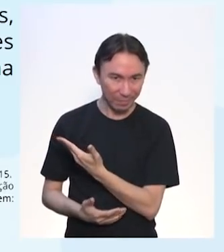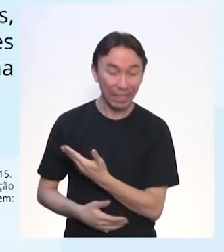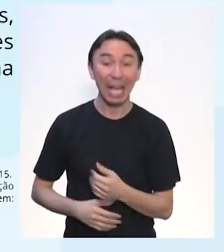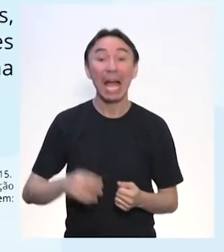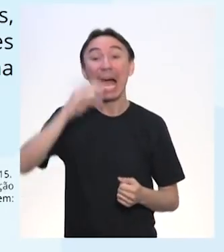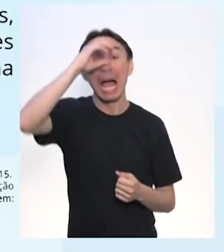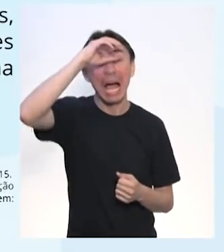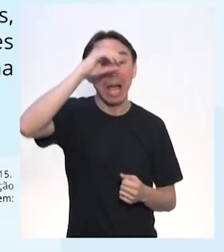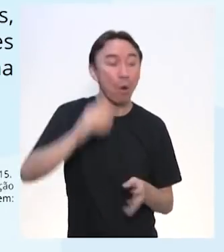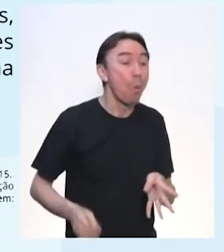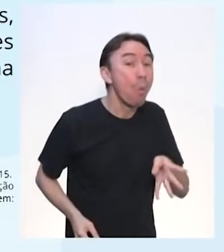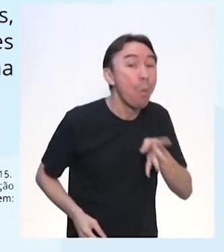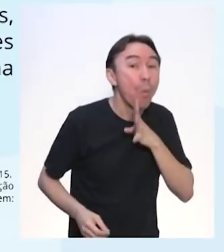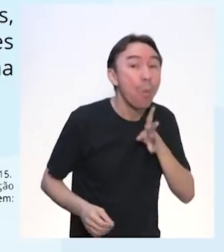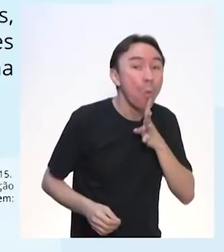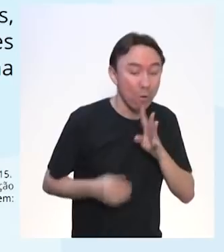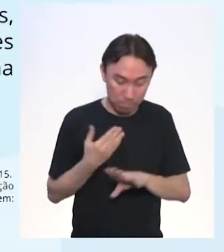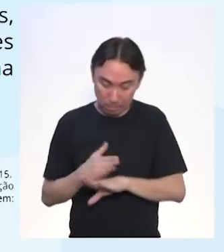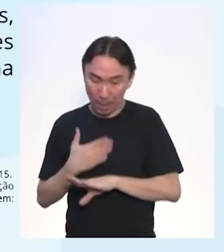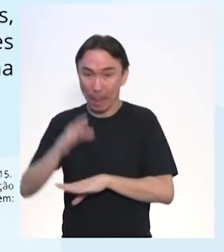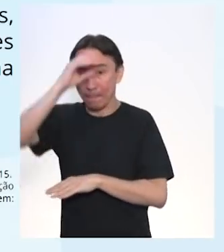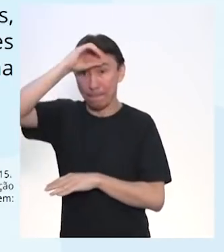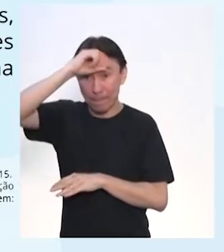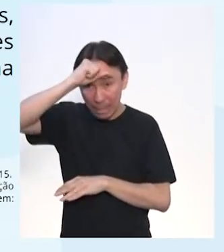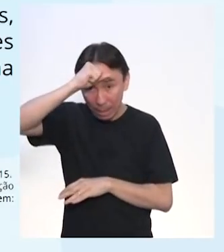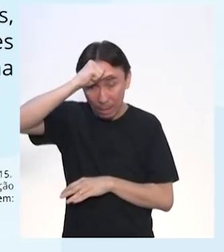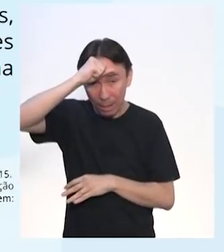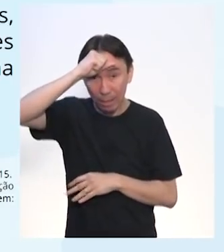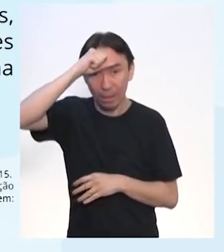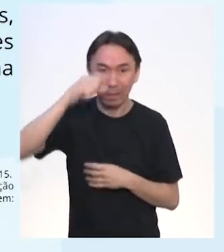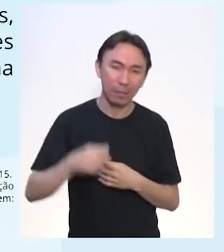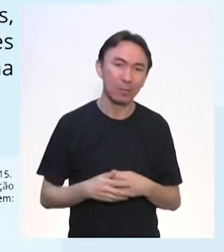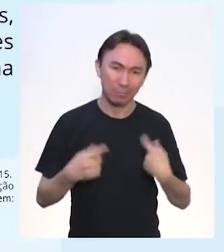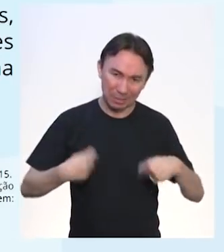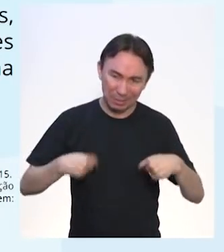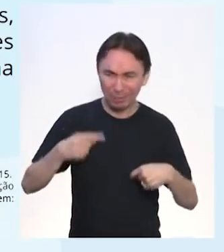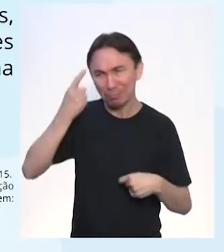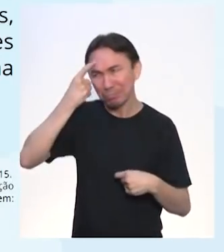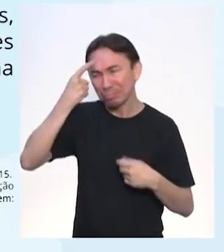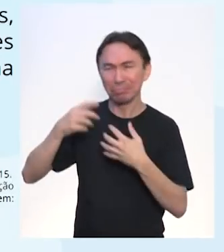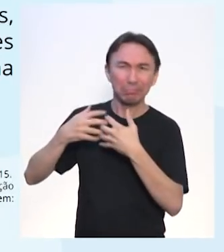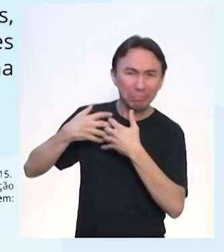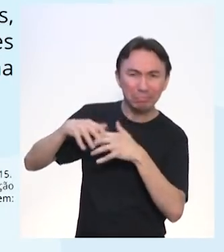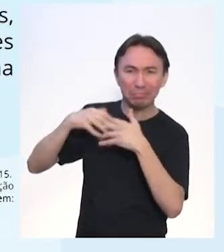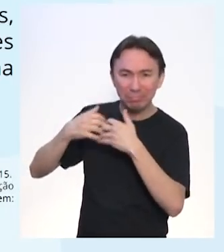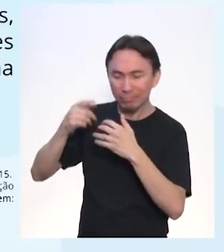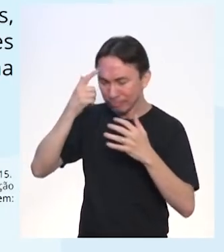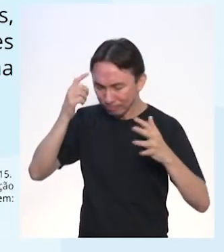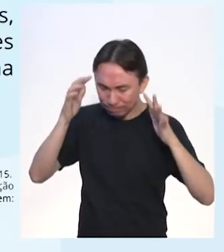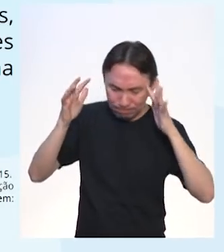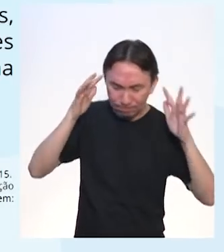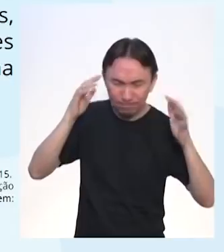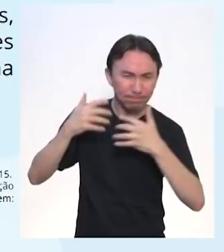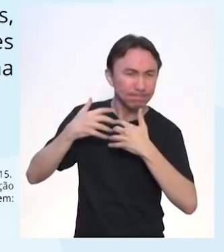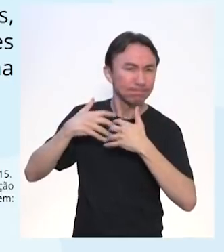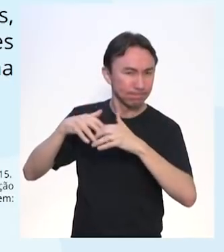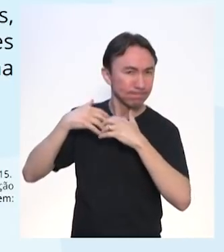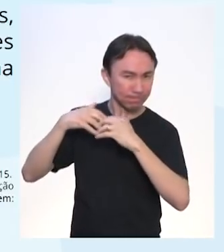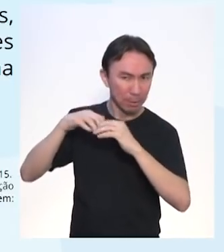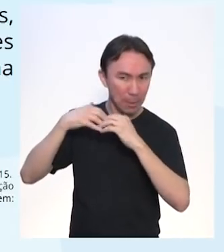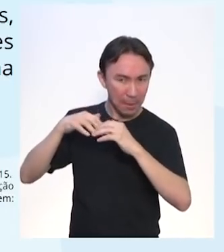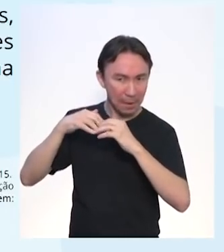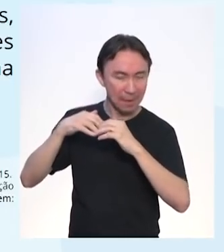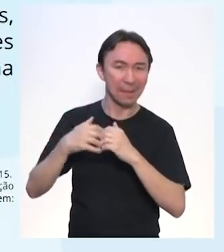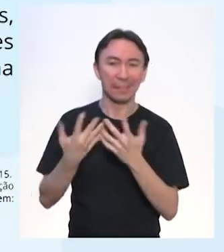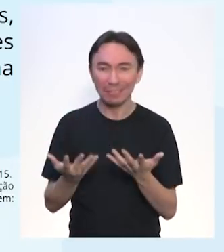conhecer, este é um eixo que diz respeito à competência cognitiva, o pensar, o raciocinar, né? Então, se